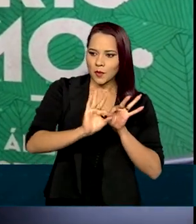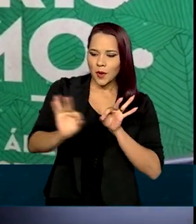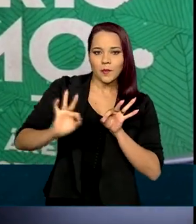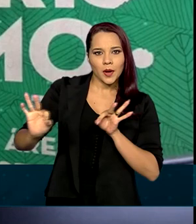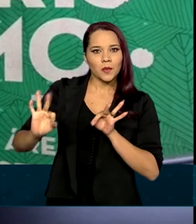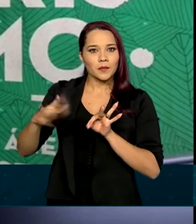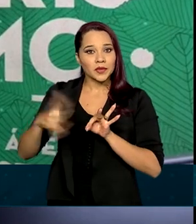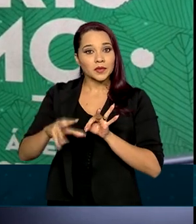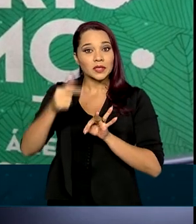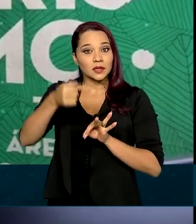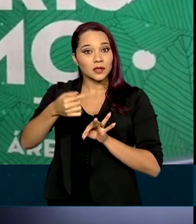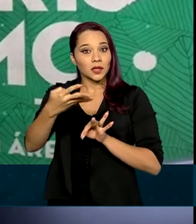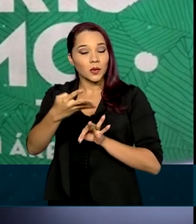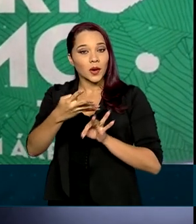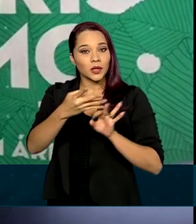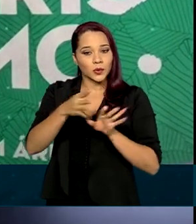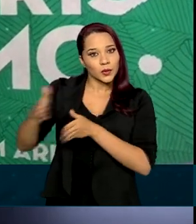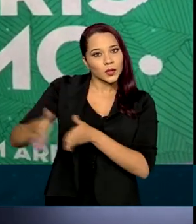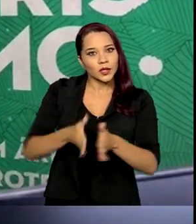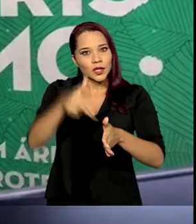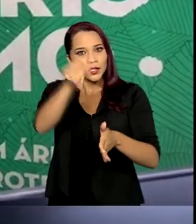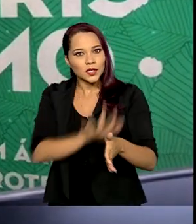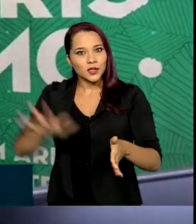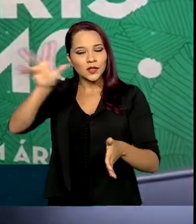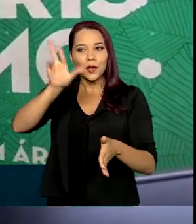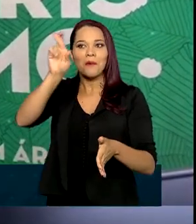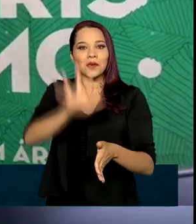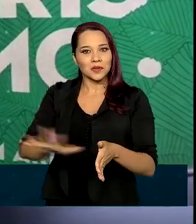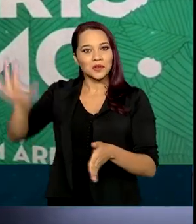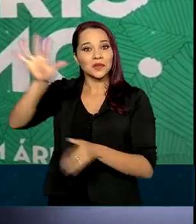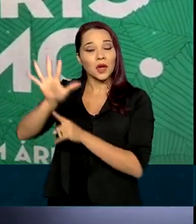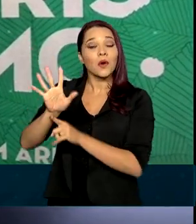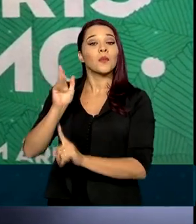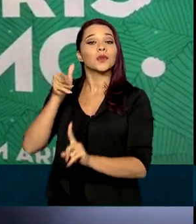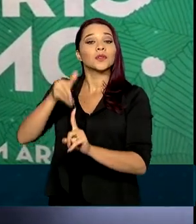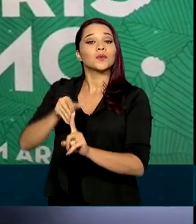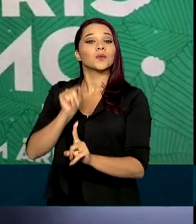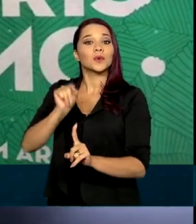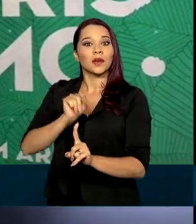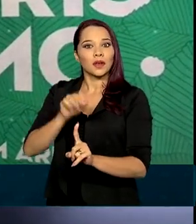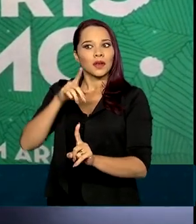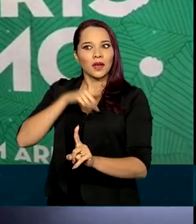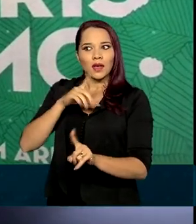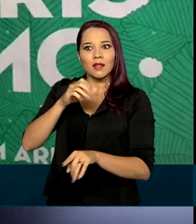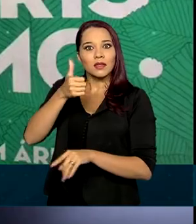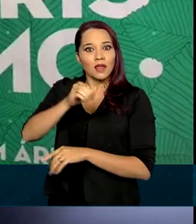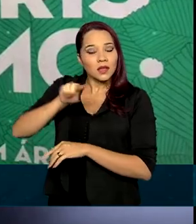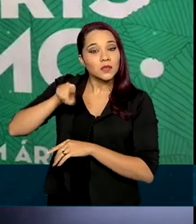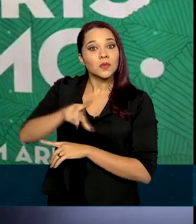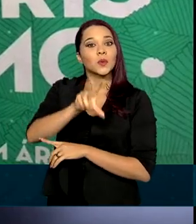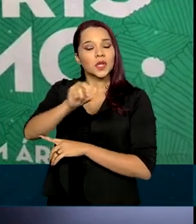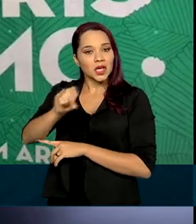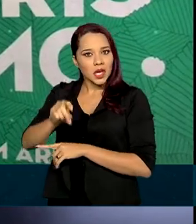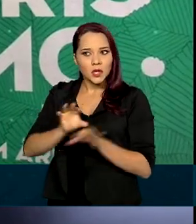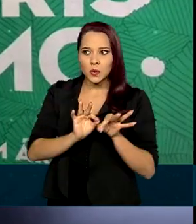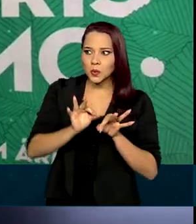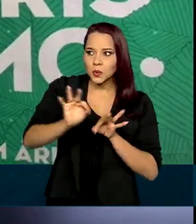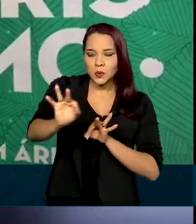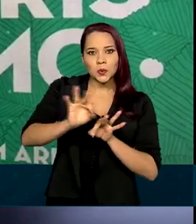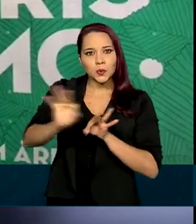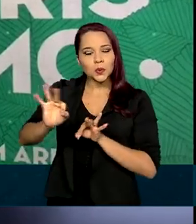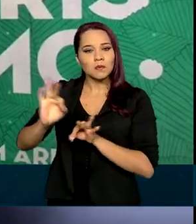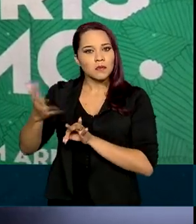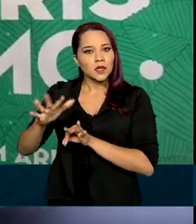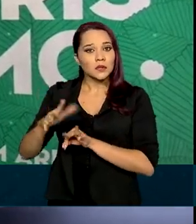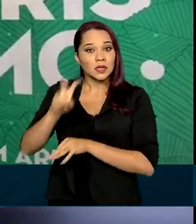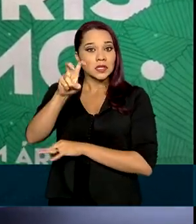com aproximadamente 74 trilhas nacionais e regionais. E o objetivo é alcançar 10.500 quilômetros em aproximadamente